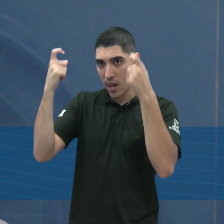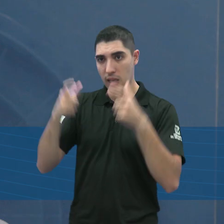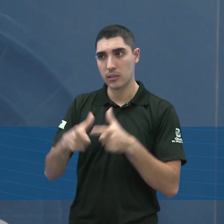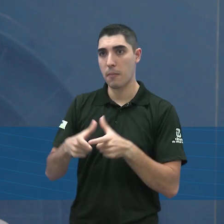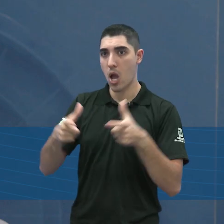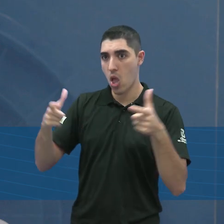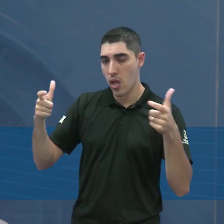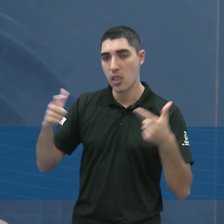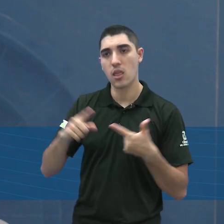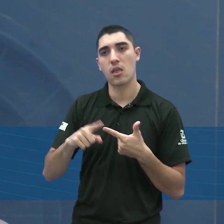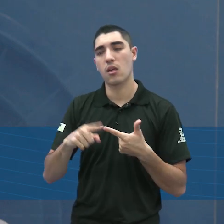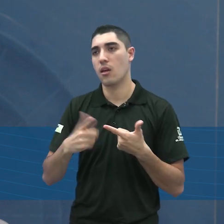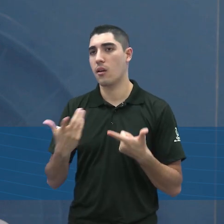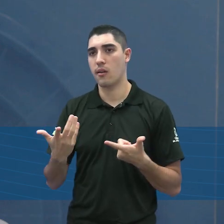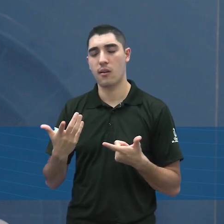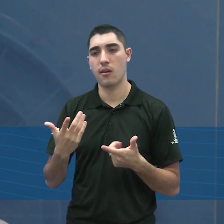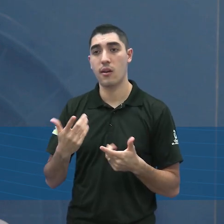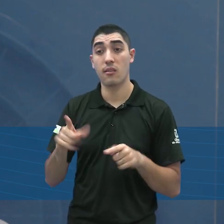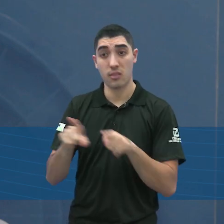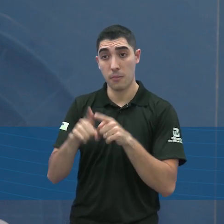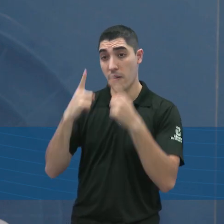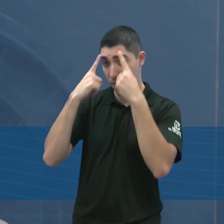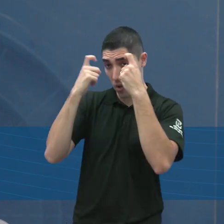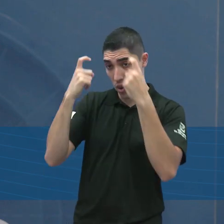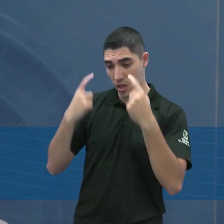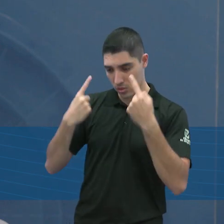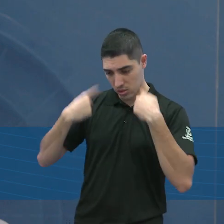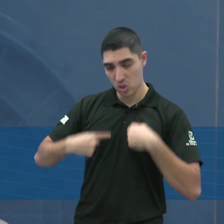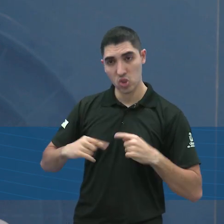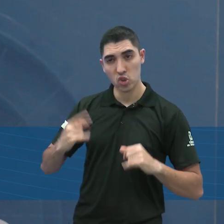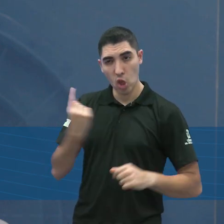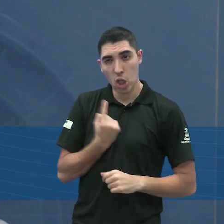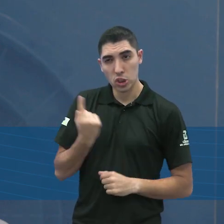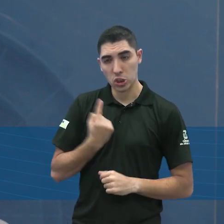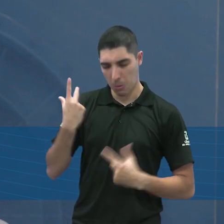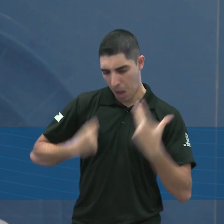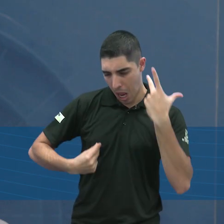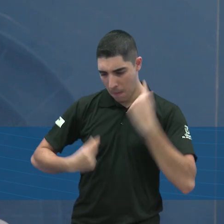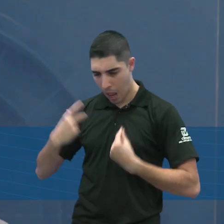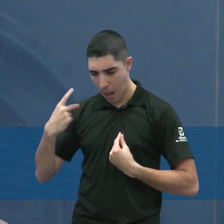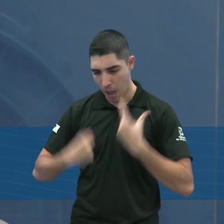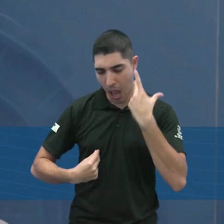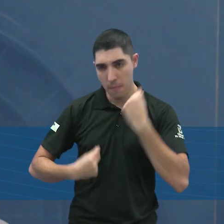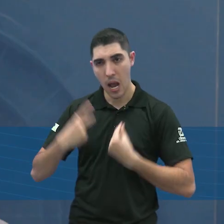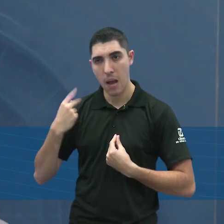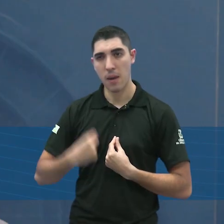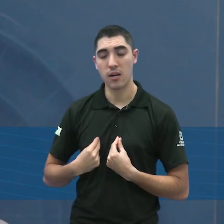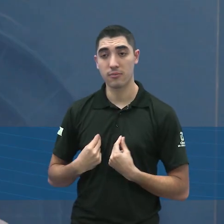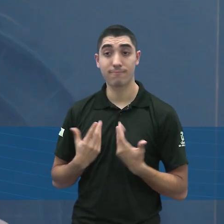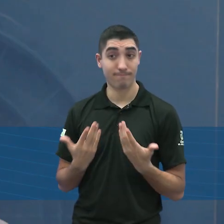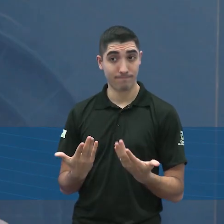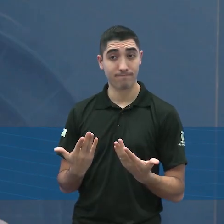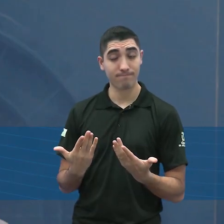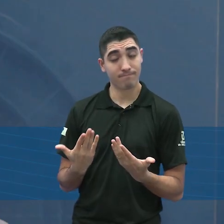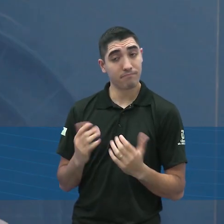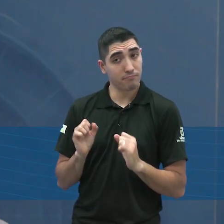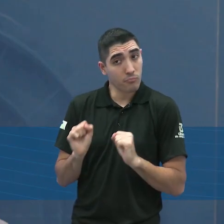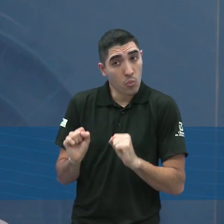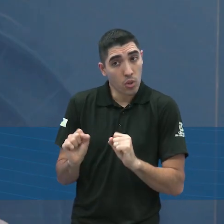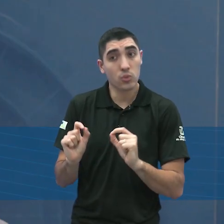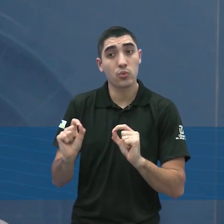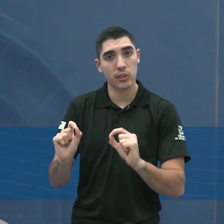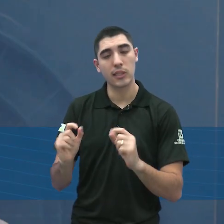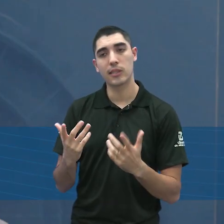mais violência contra as mulheres, violências também contra eles próprios, não é? E isso